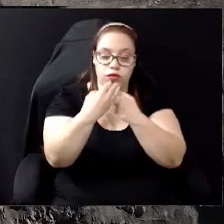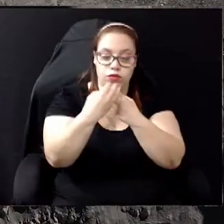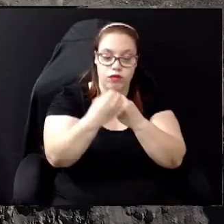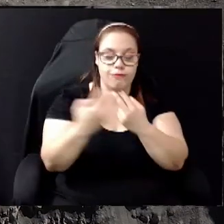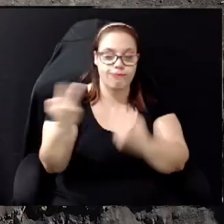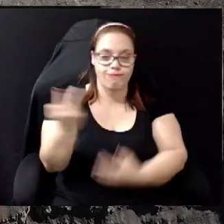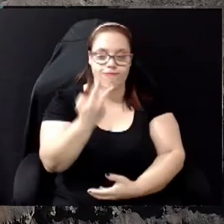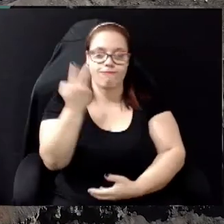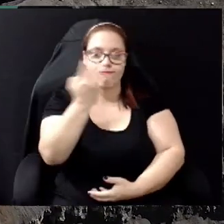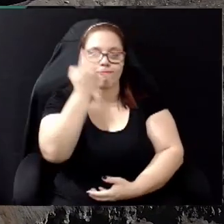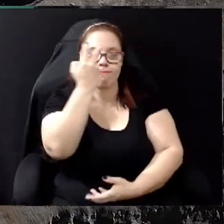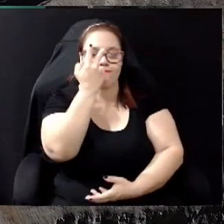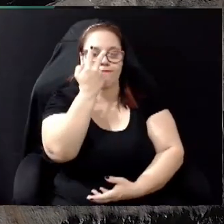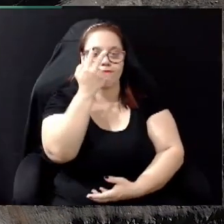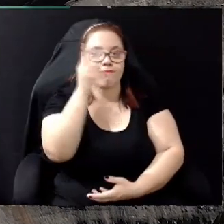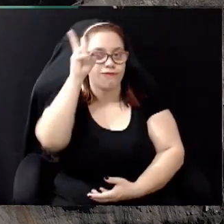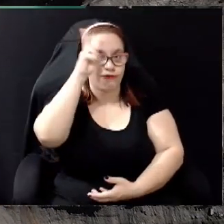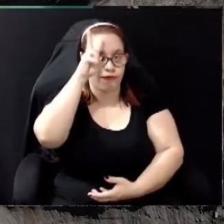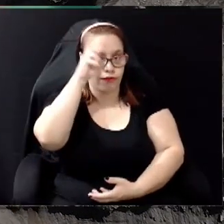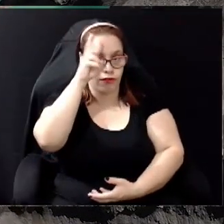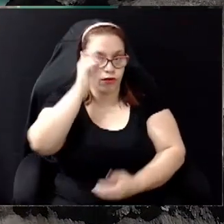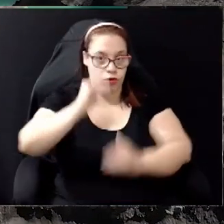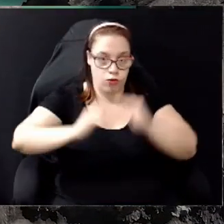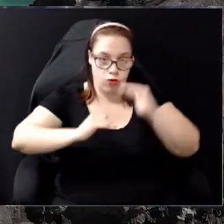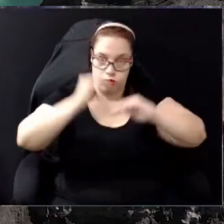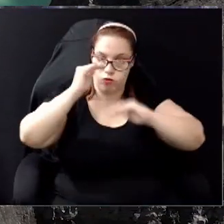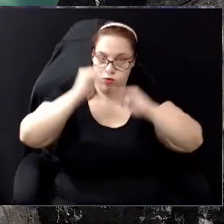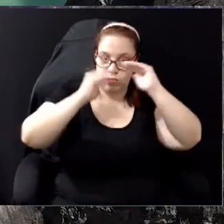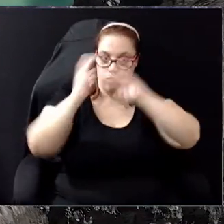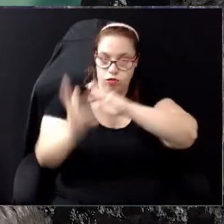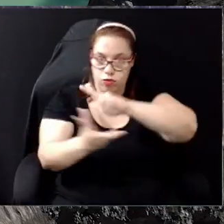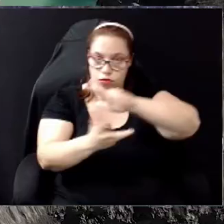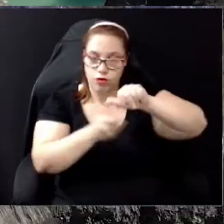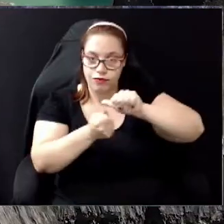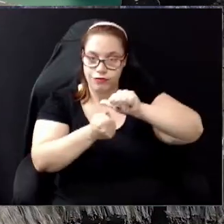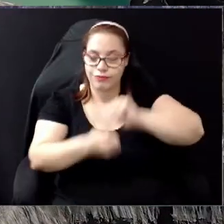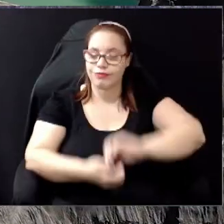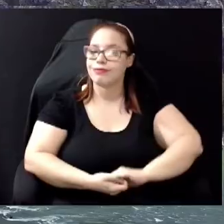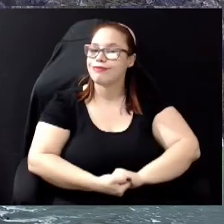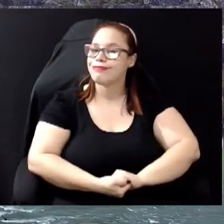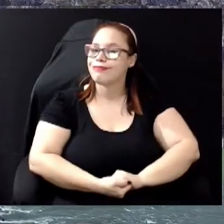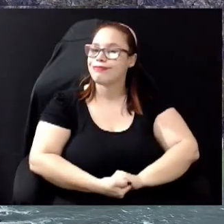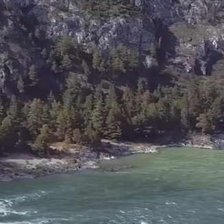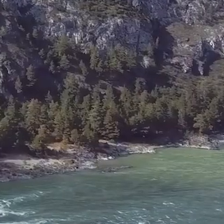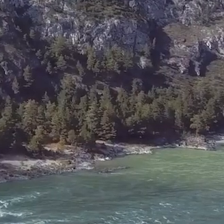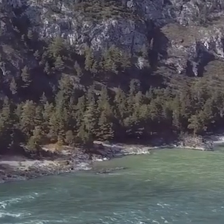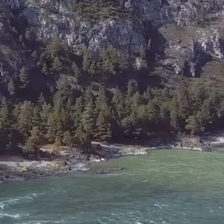informações valiosas sobre a história e a evolução do nosso planeta.